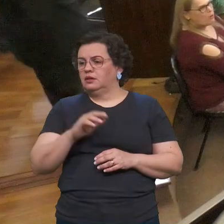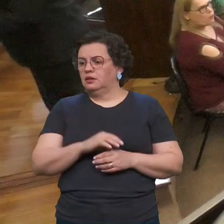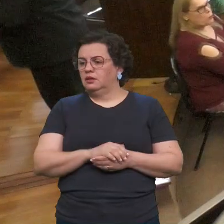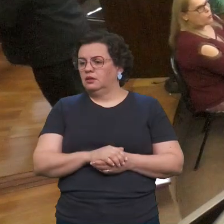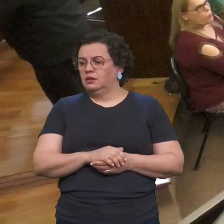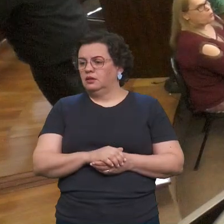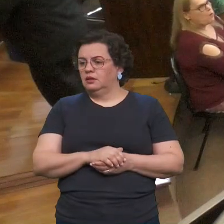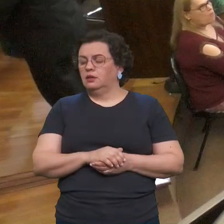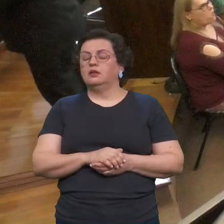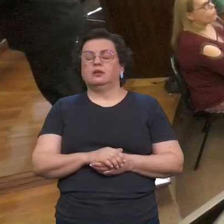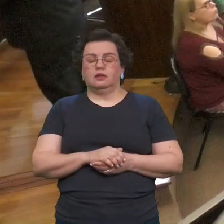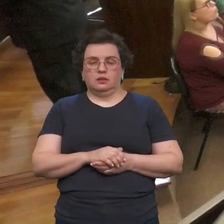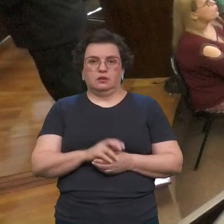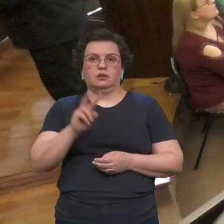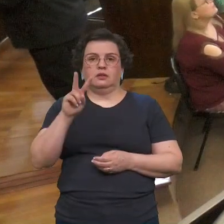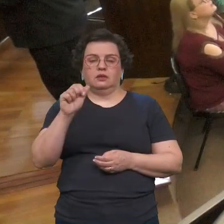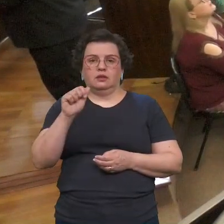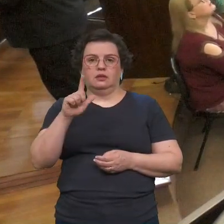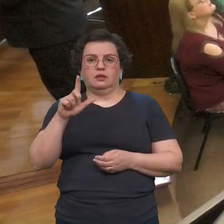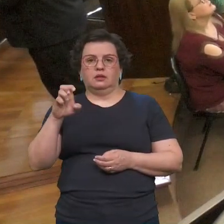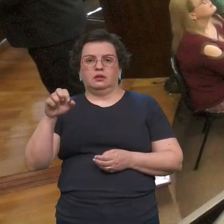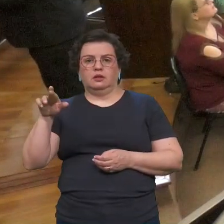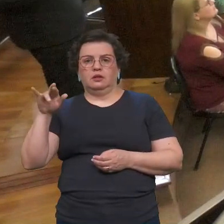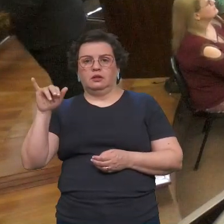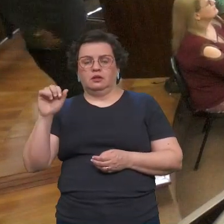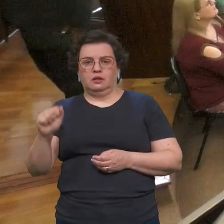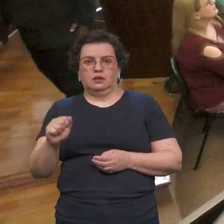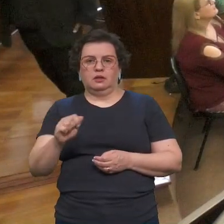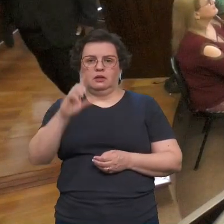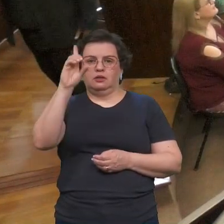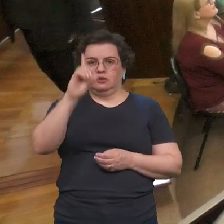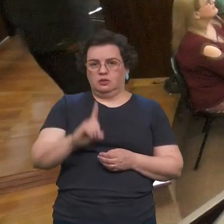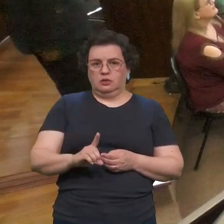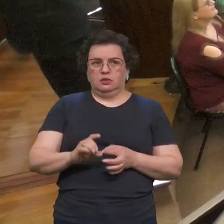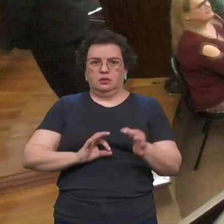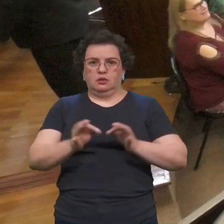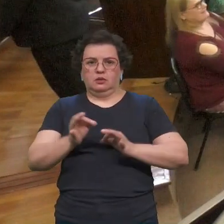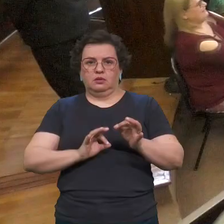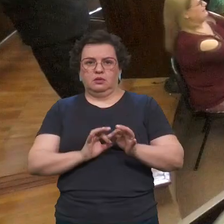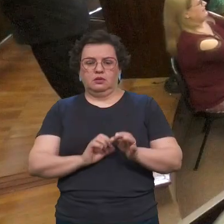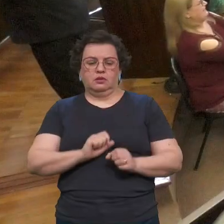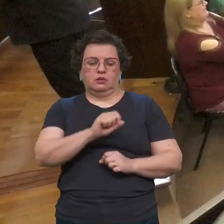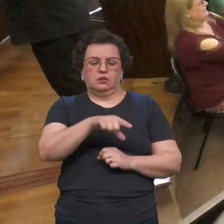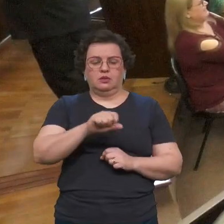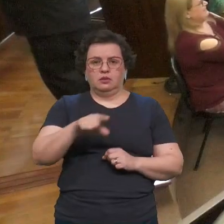Valéria de Oliveira Munhoz Evangelista, diretora do Projeto Semear.